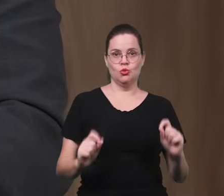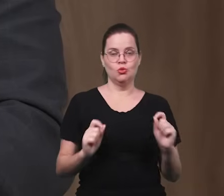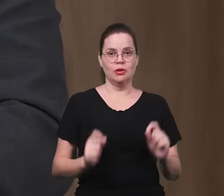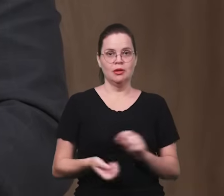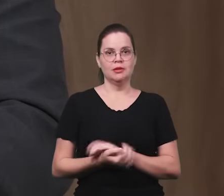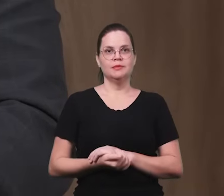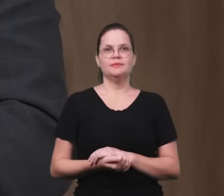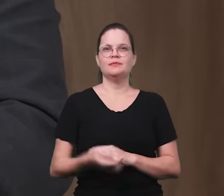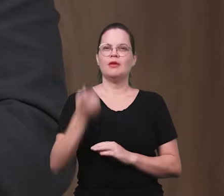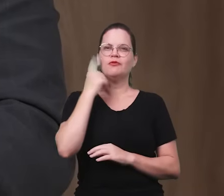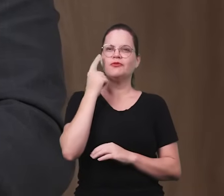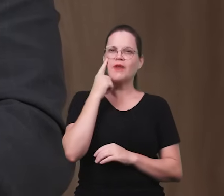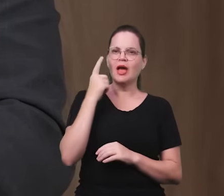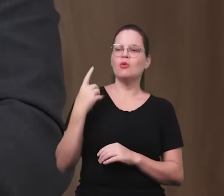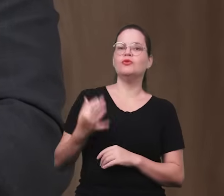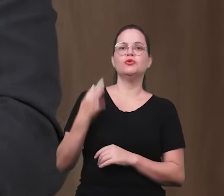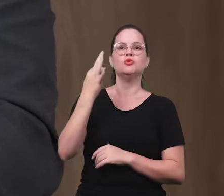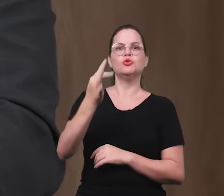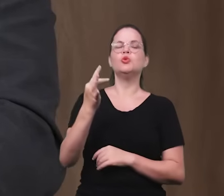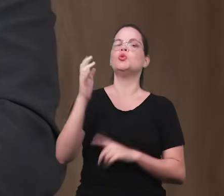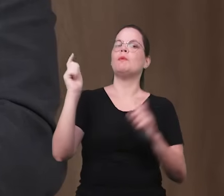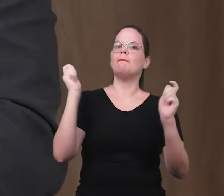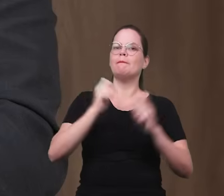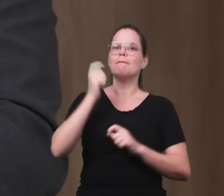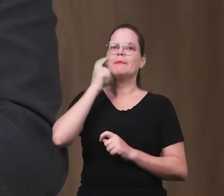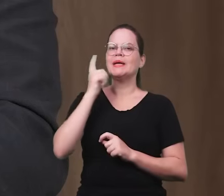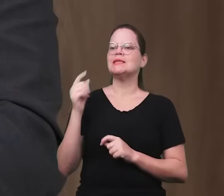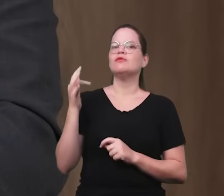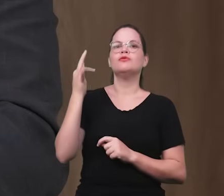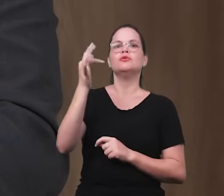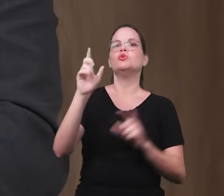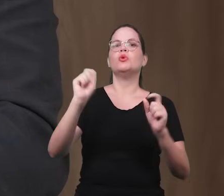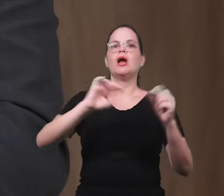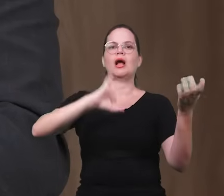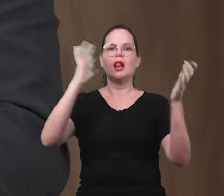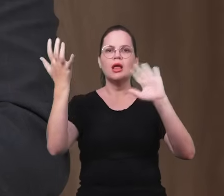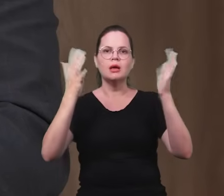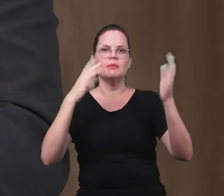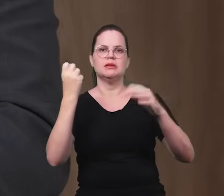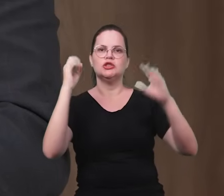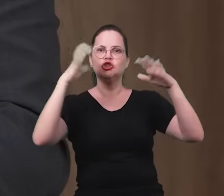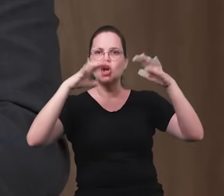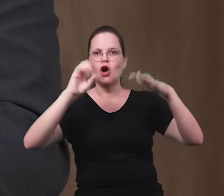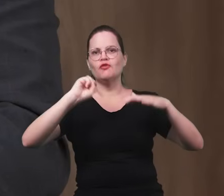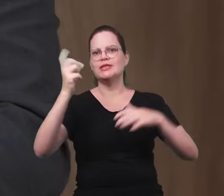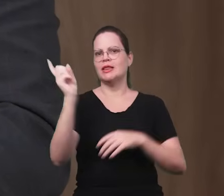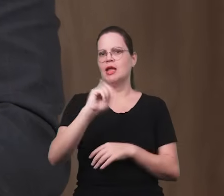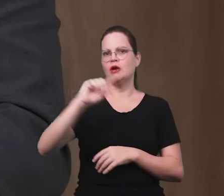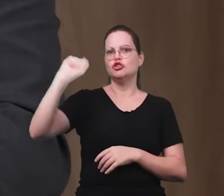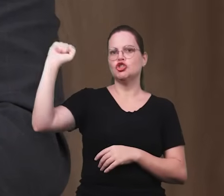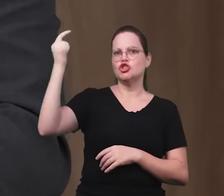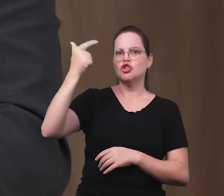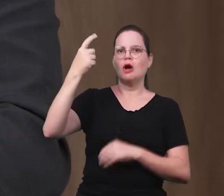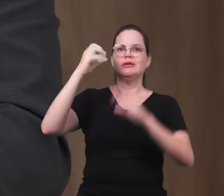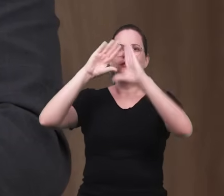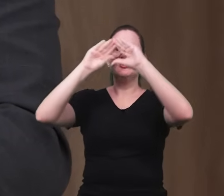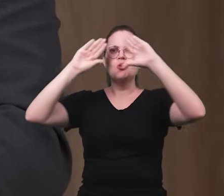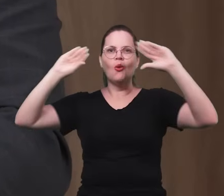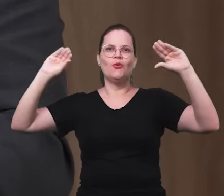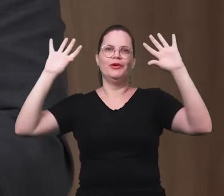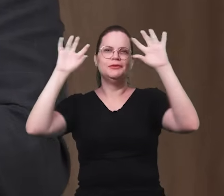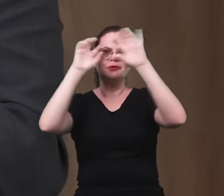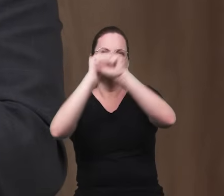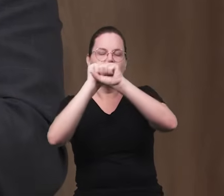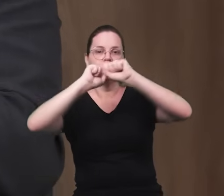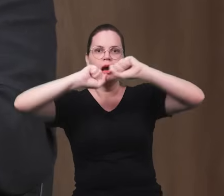podemos presumir, né, e até prever a questão do clima, da meteorologia. Isso foi um avanço importante